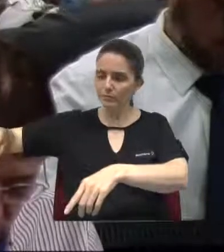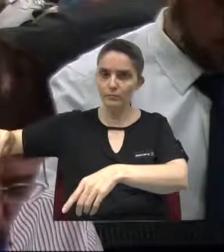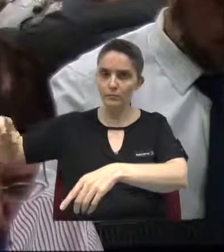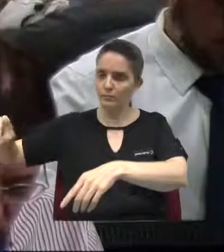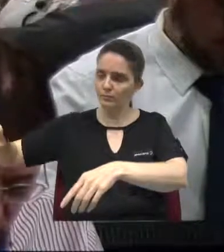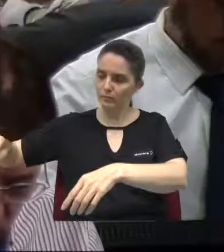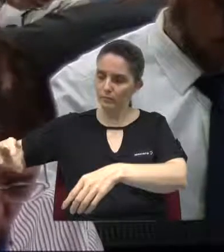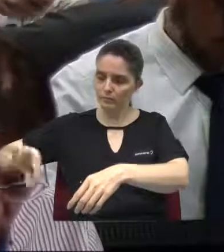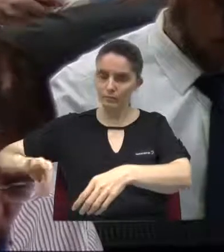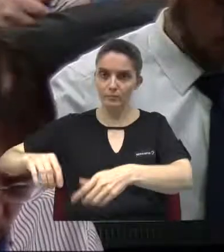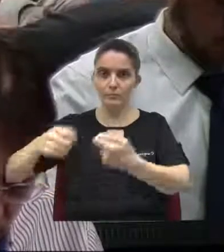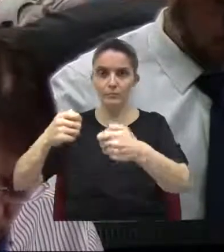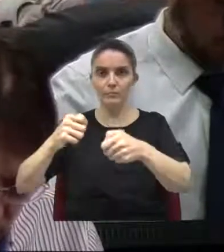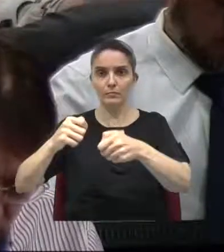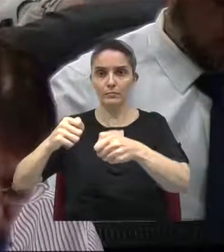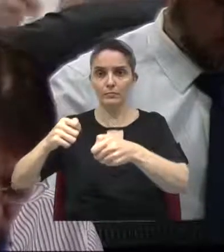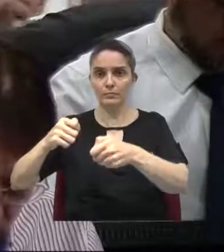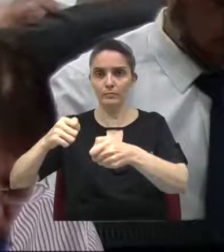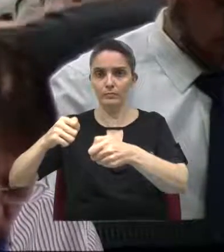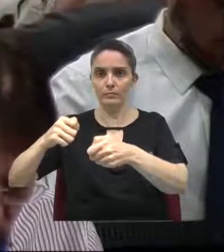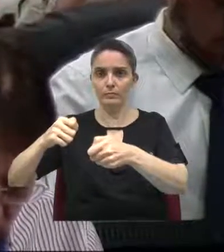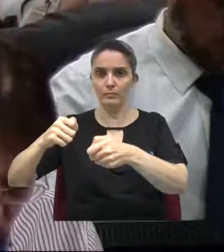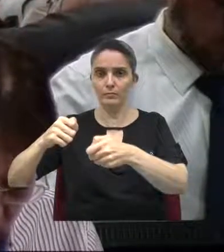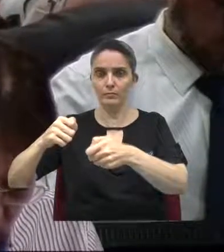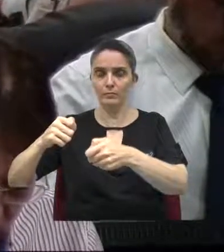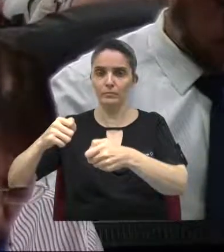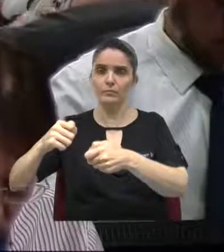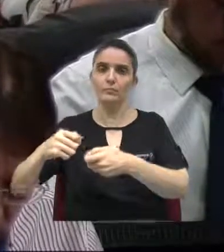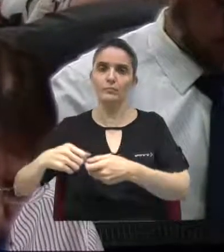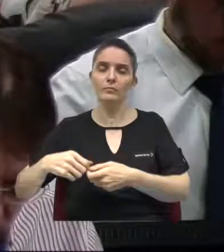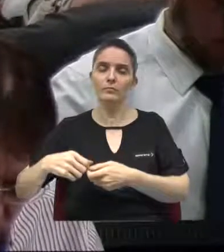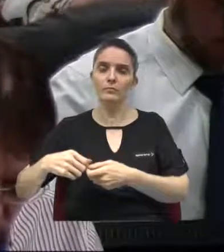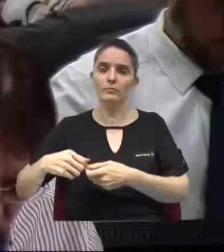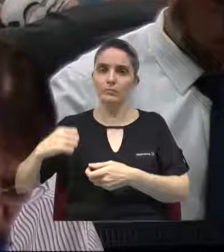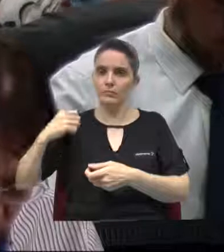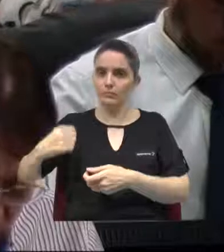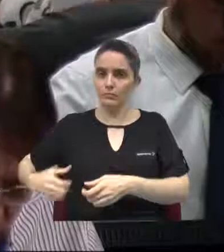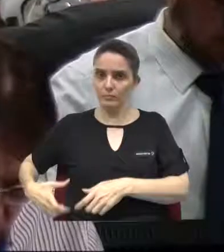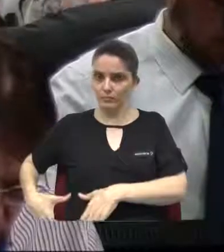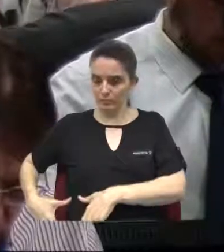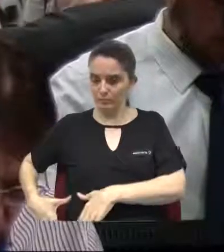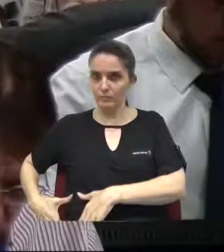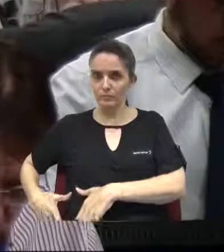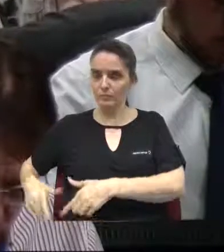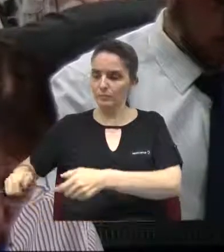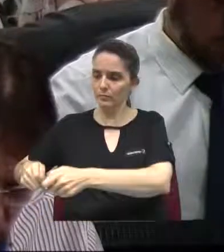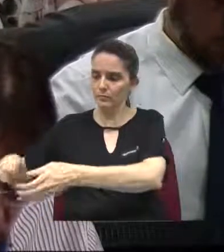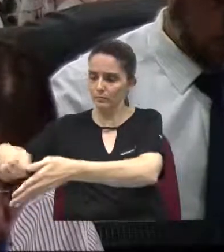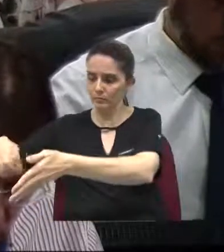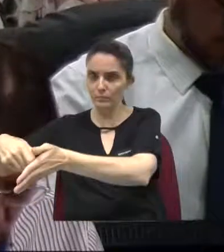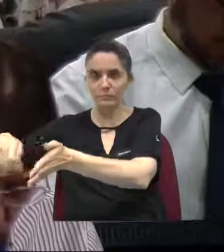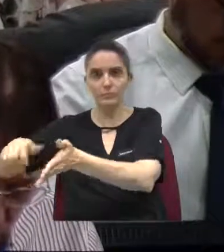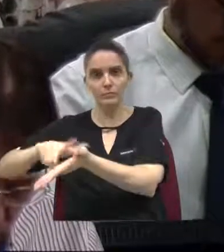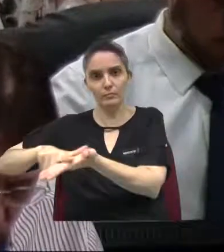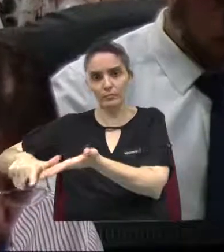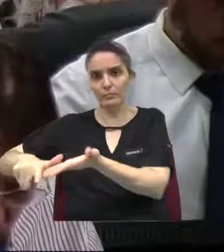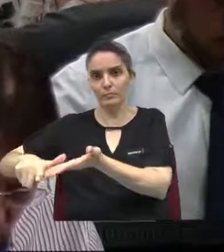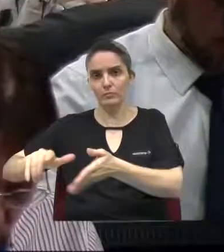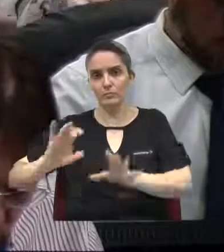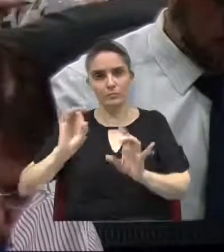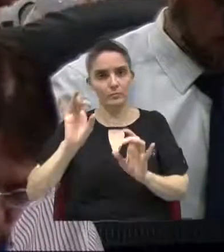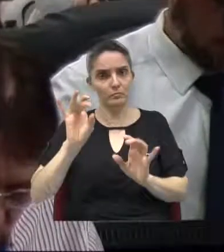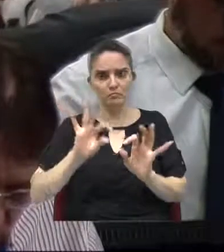possa limpar a bolsa a bolsa que ela carrega, que todo ostomizado carrega.